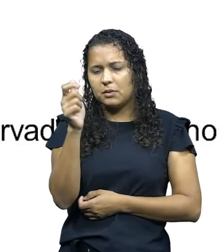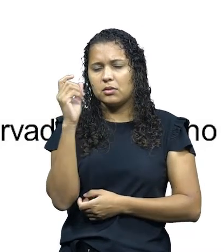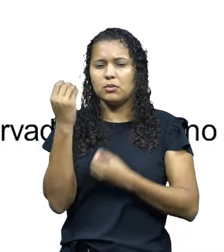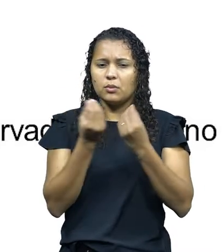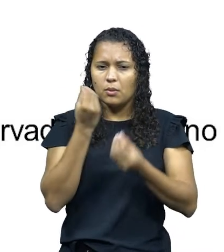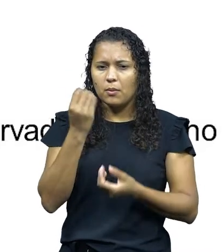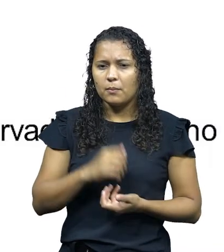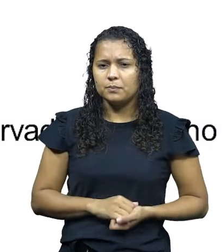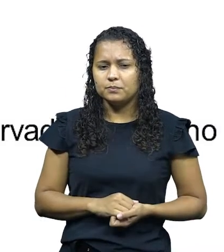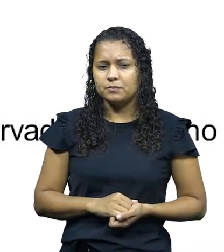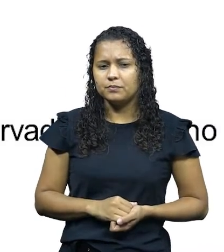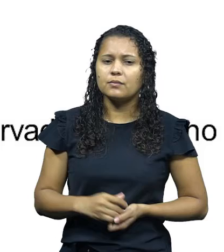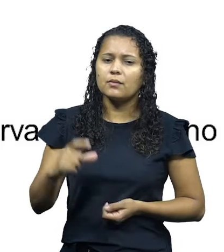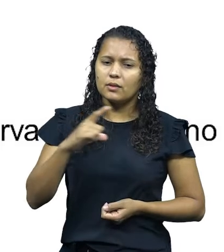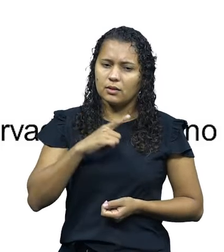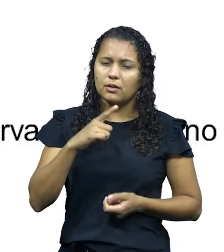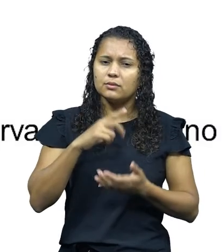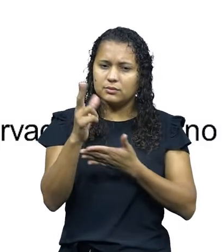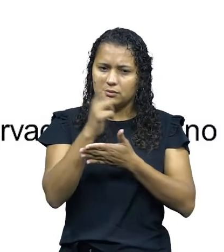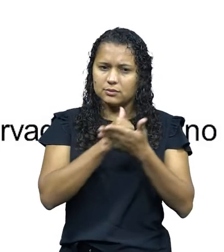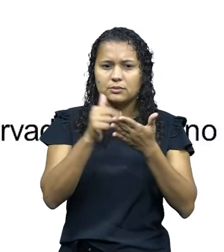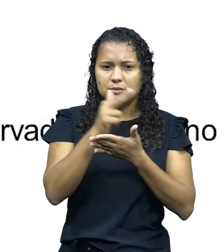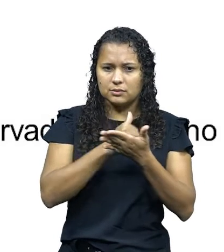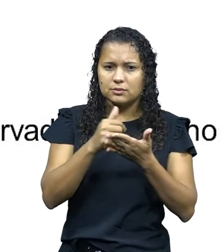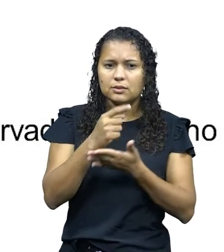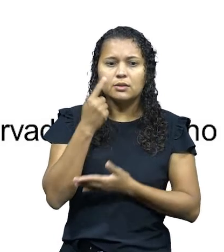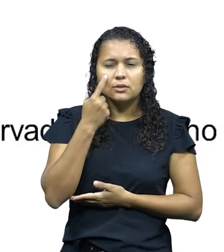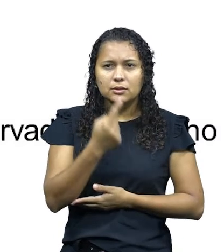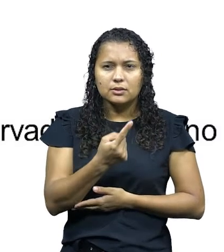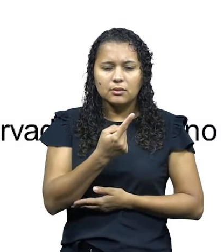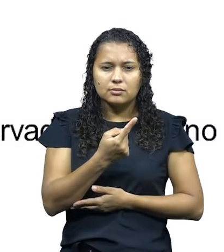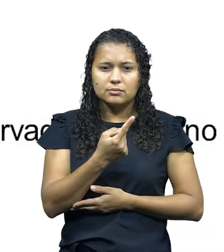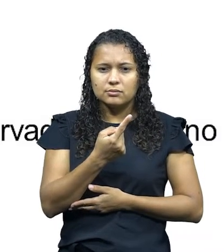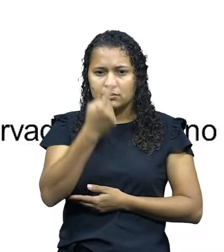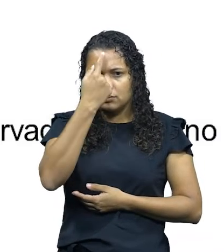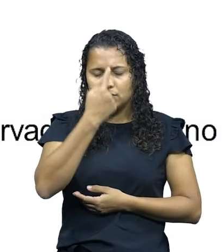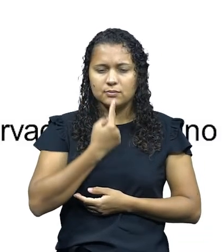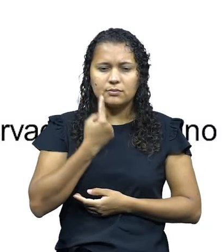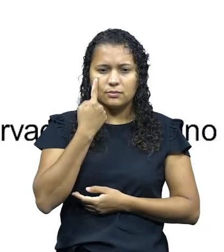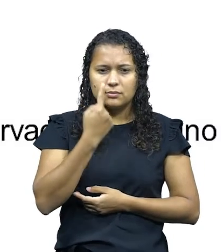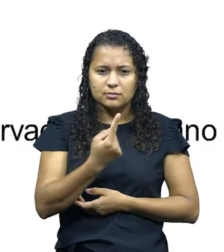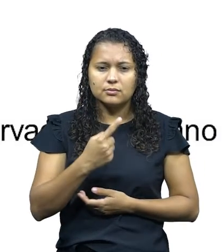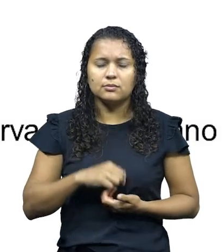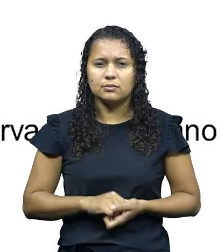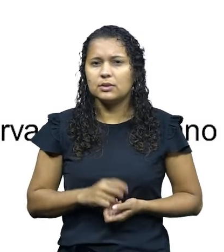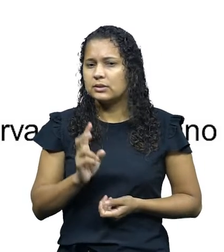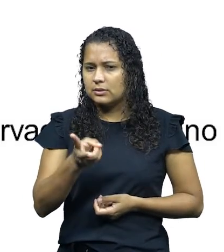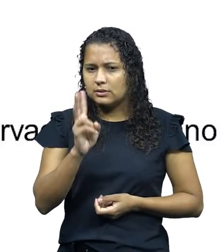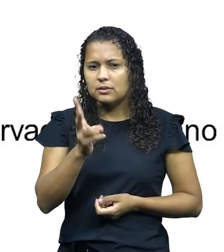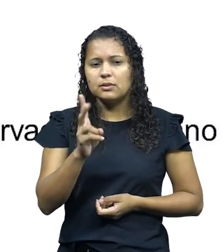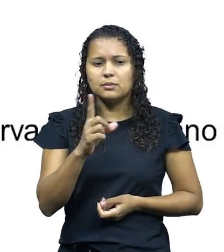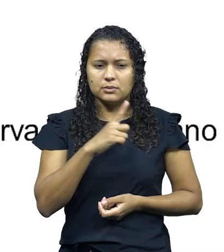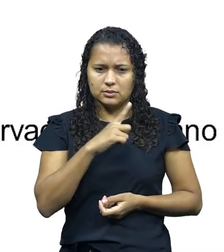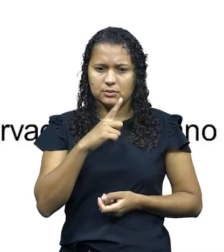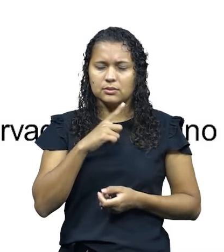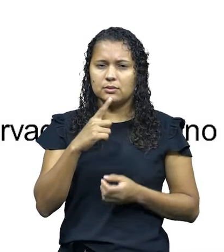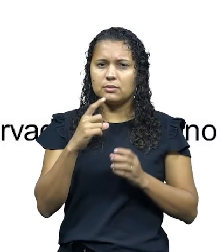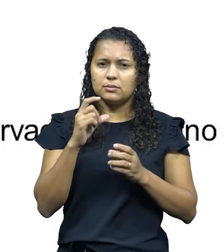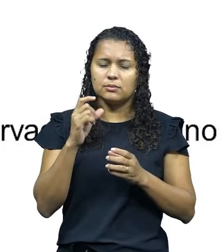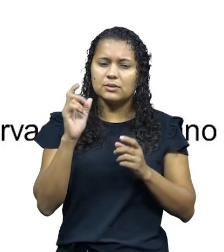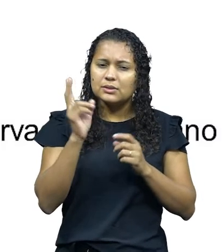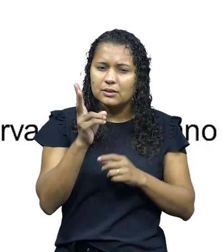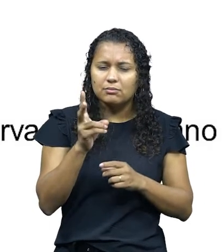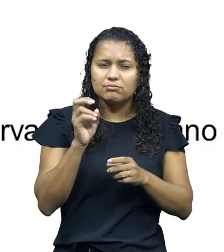técnico em primeiro diedro? A partir desse desenho aqui, dessa imagem que eu coloquei para vocês. Essa imagem, ela sempre